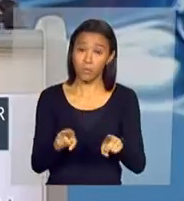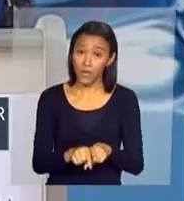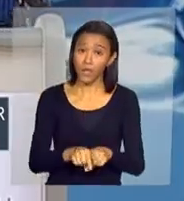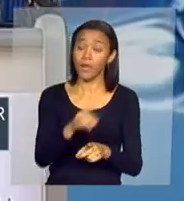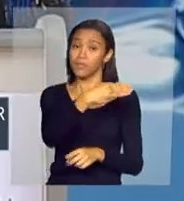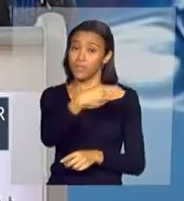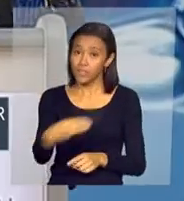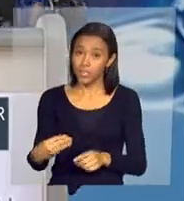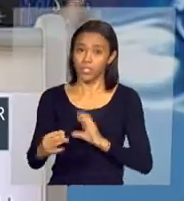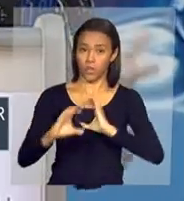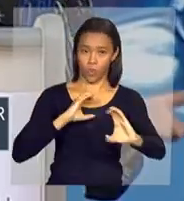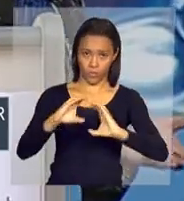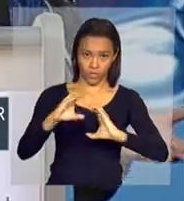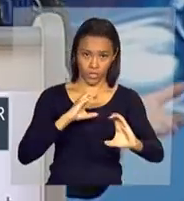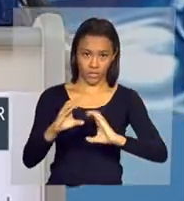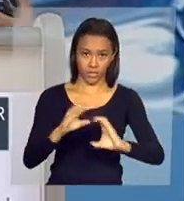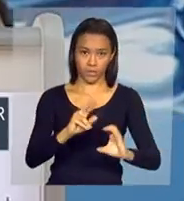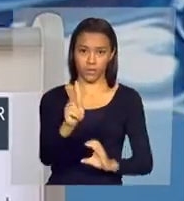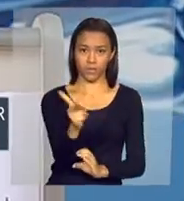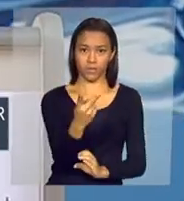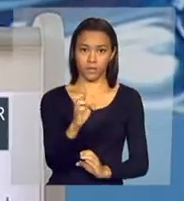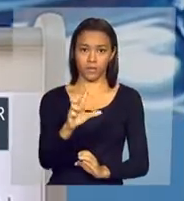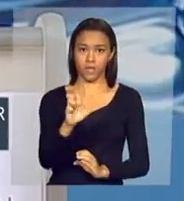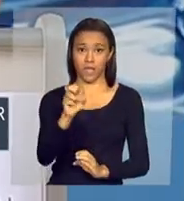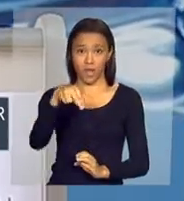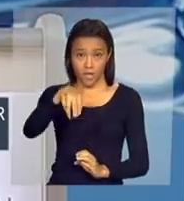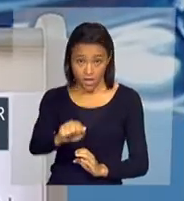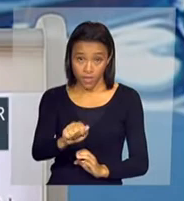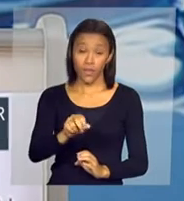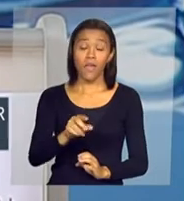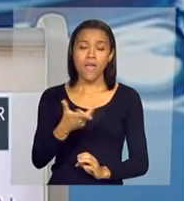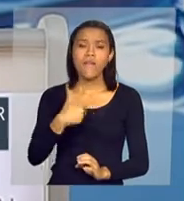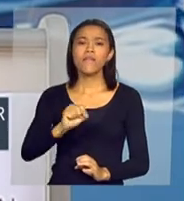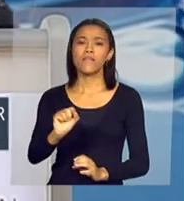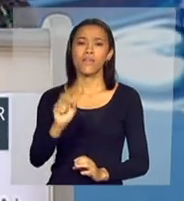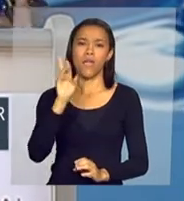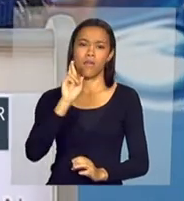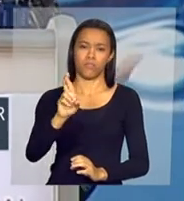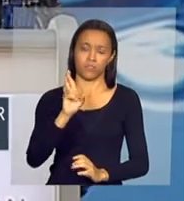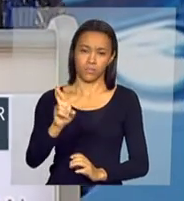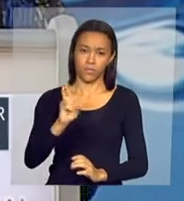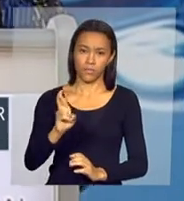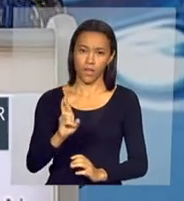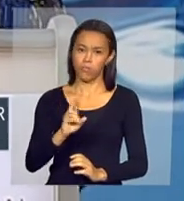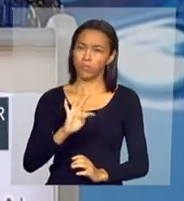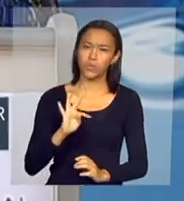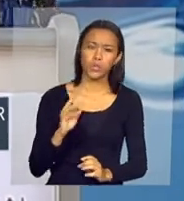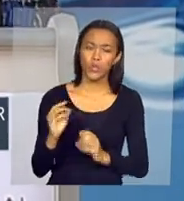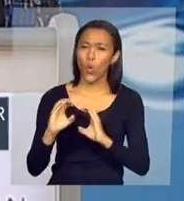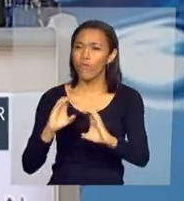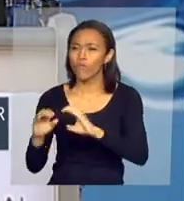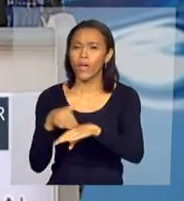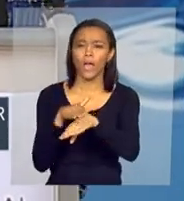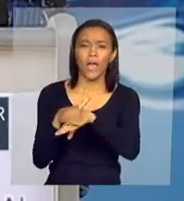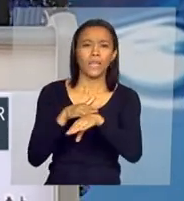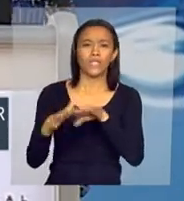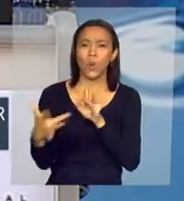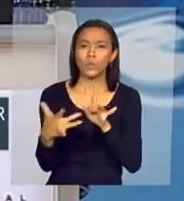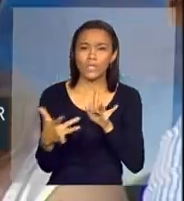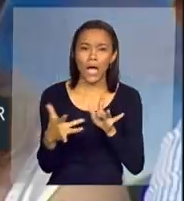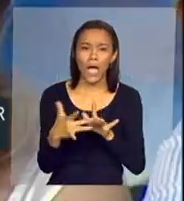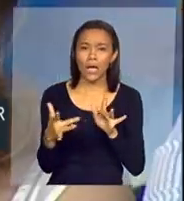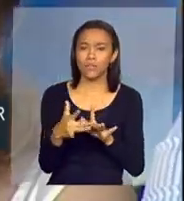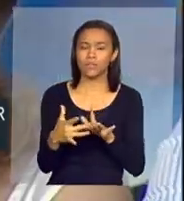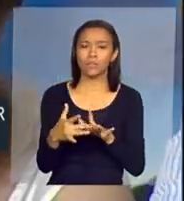da Comunicação, que é quem faz todo o diálogo do governo